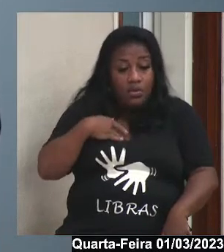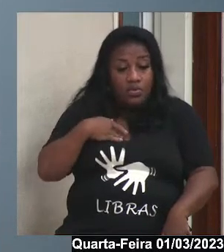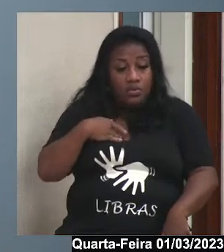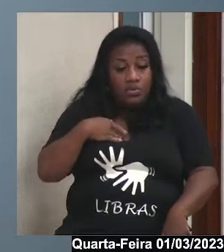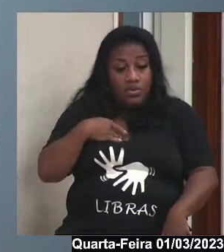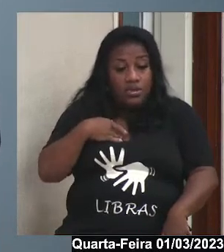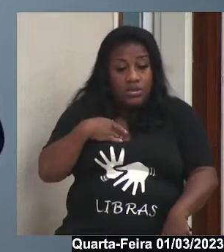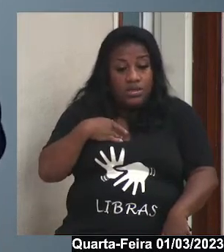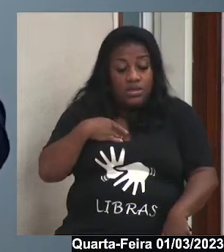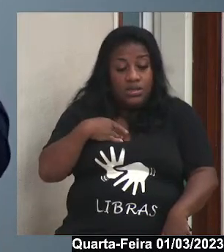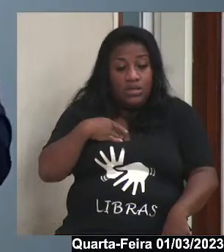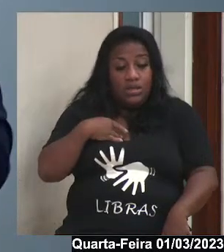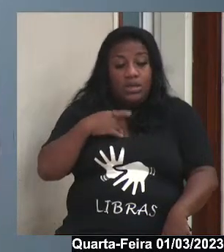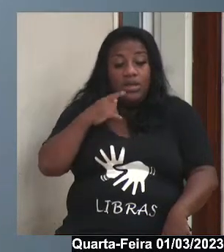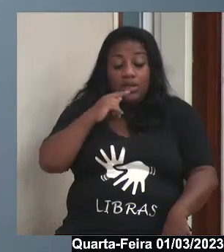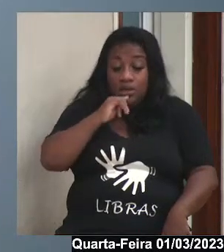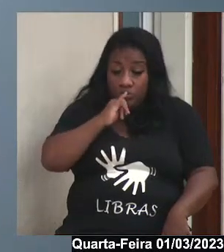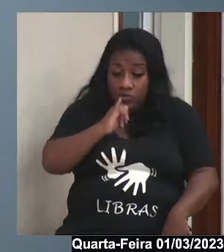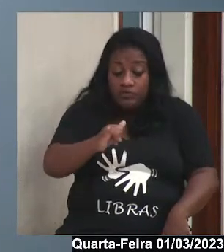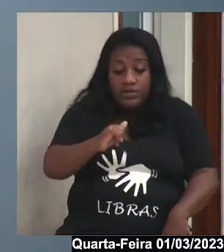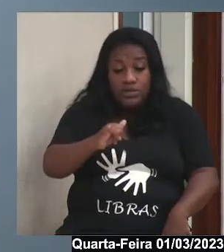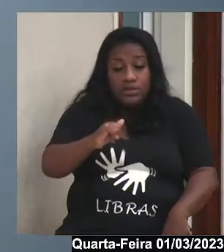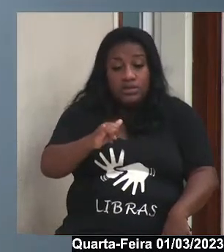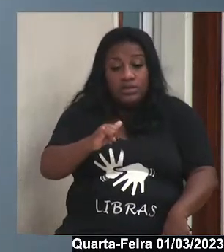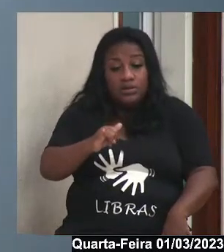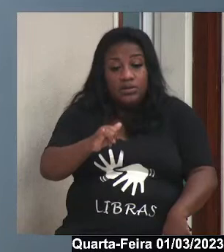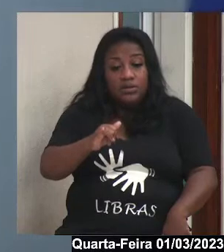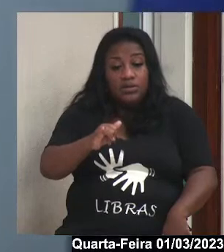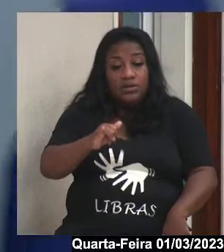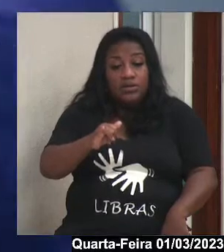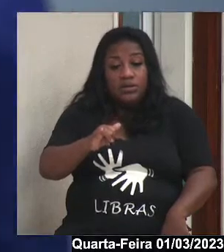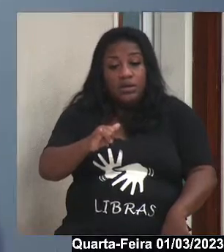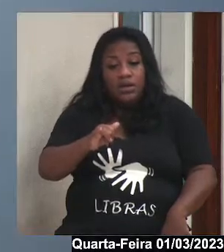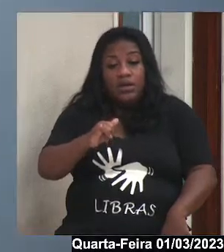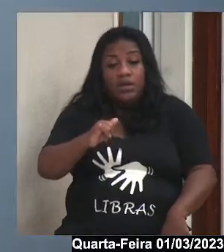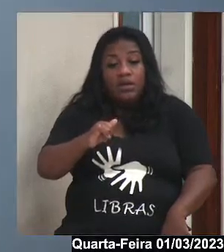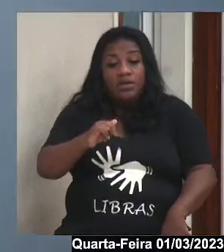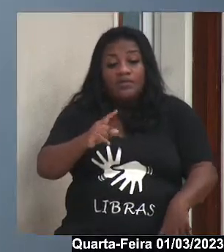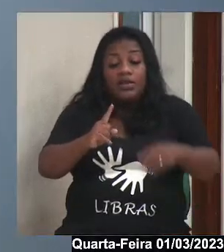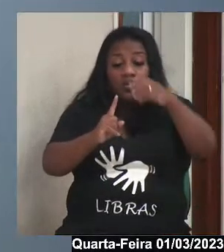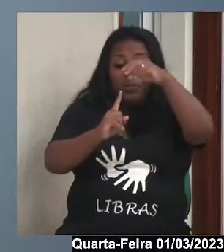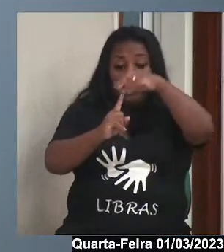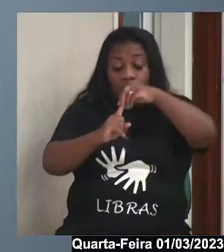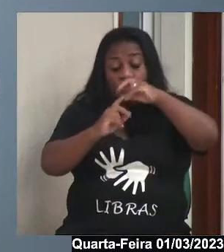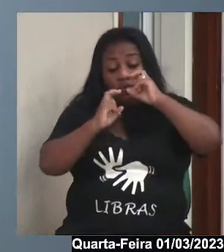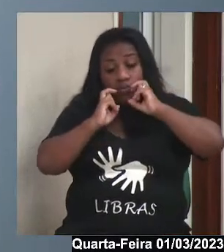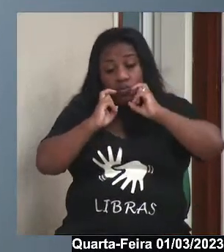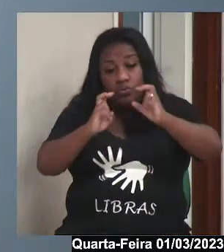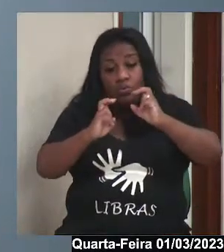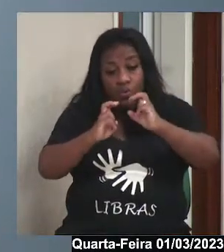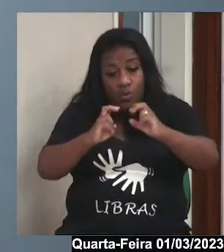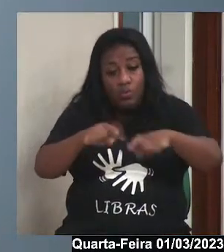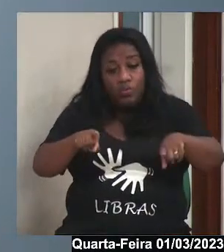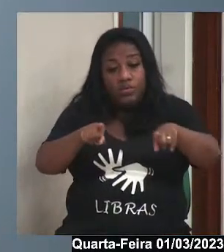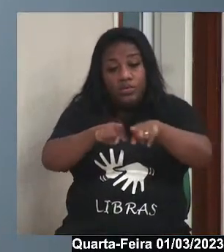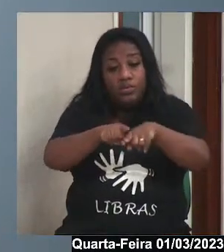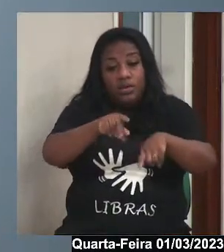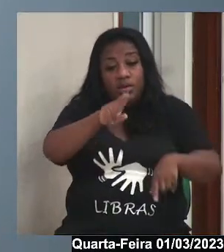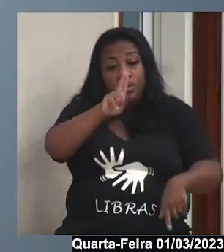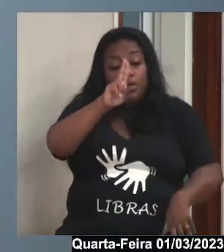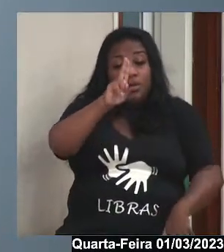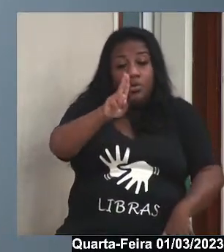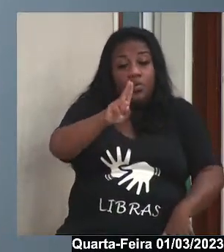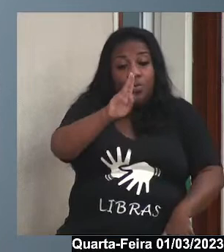ter que se explicar. E eu proponho aqui, senhores, os senhores irem na frente do pronto-socorro, irem na UBS do bairro dos